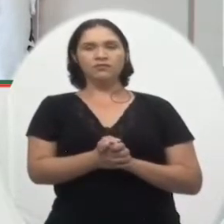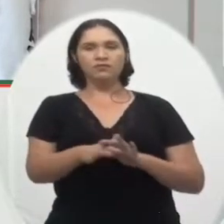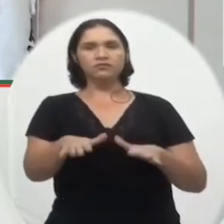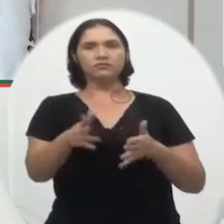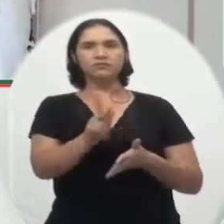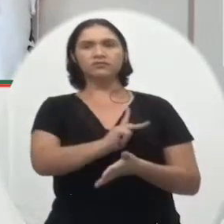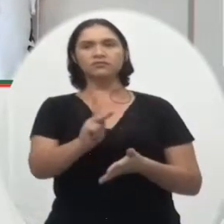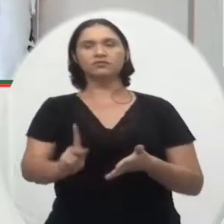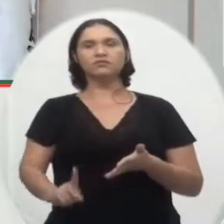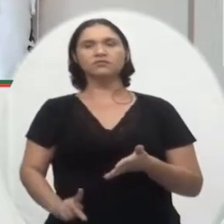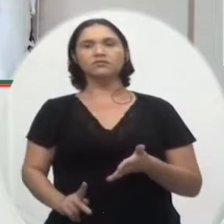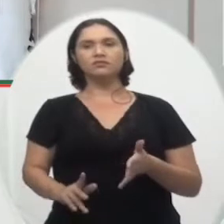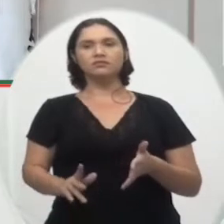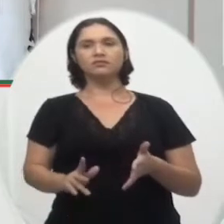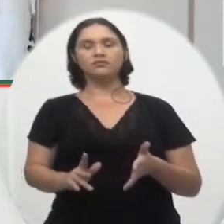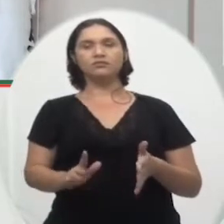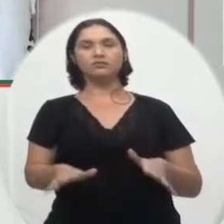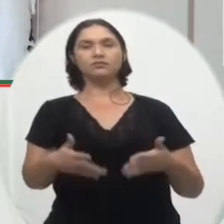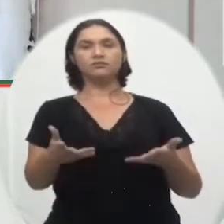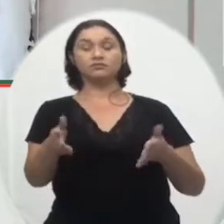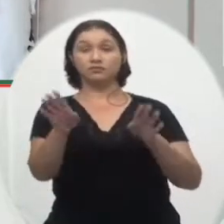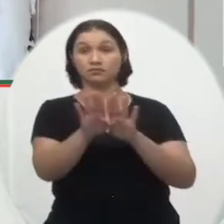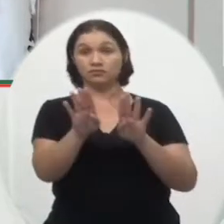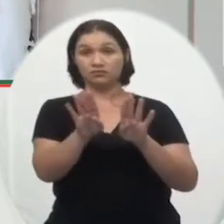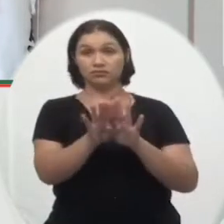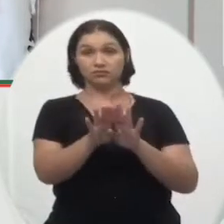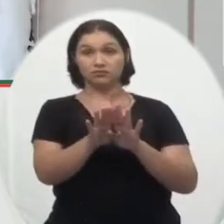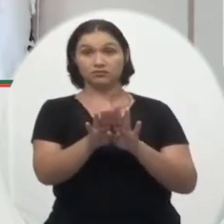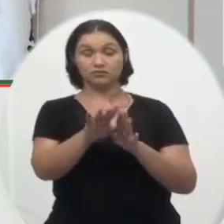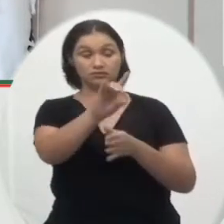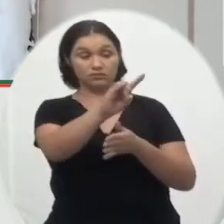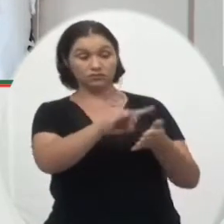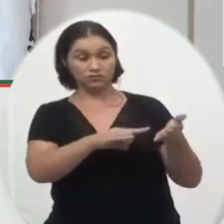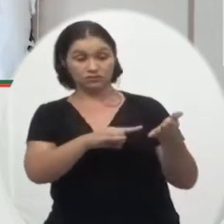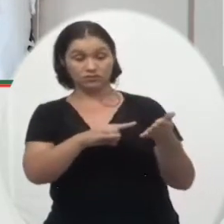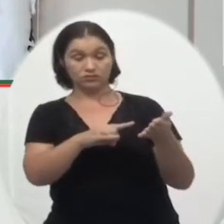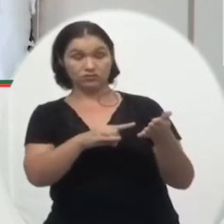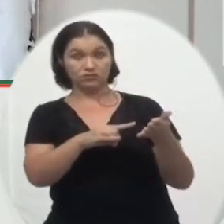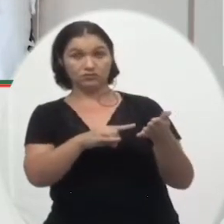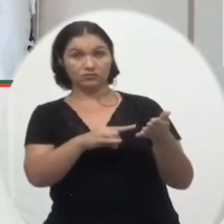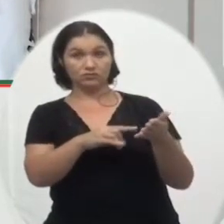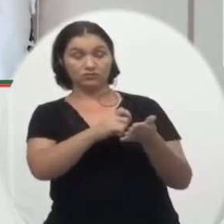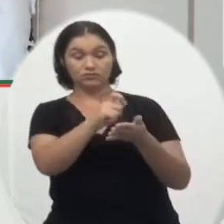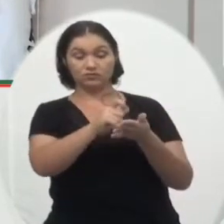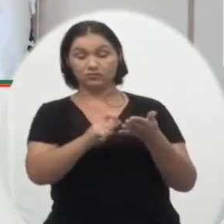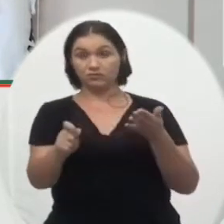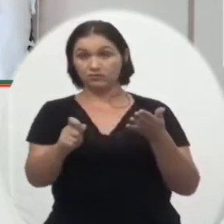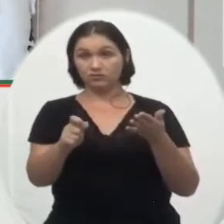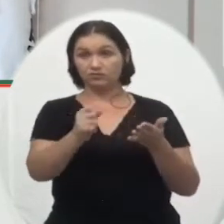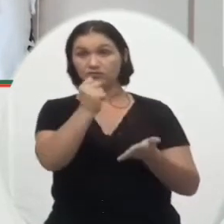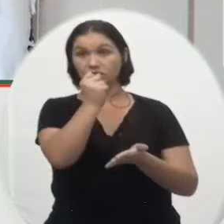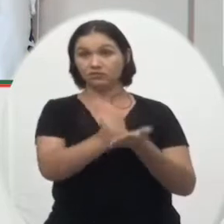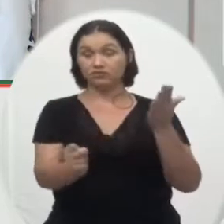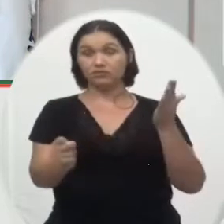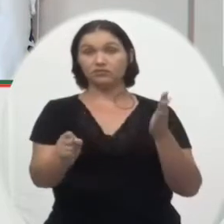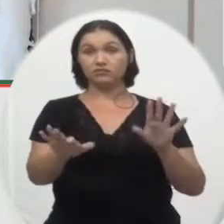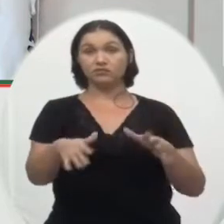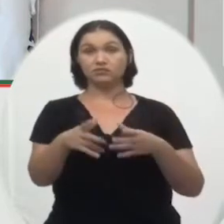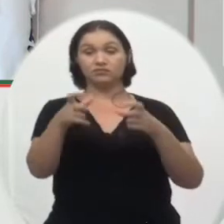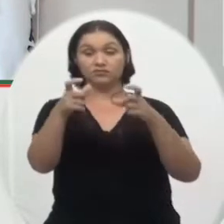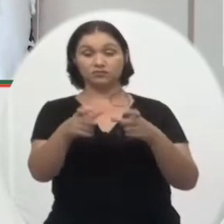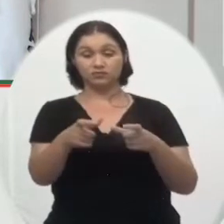foi assinada a ordem de serviço para restaurar todo o nosso centro comunitário da